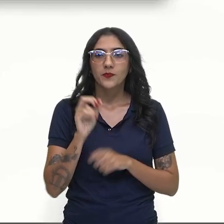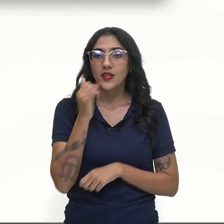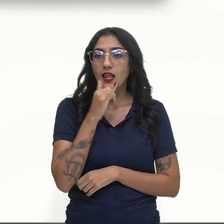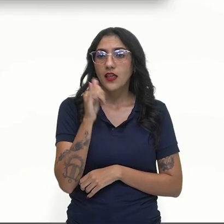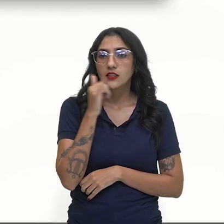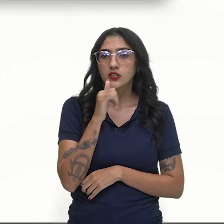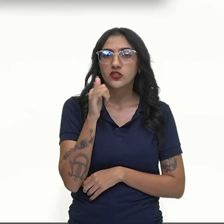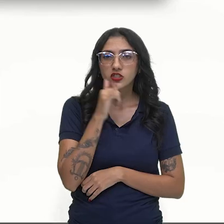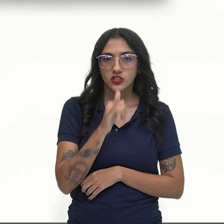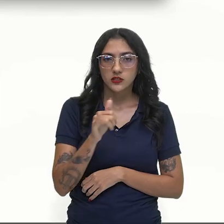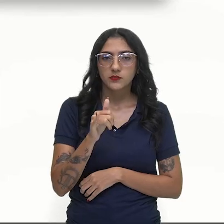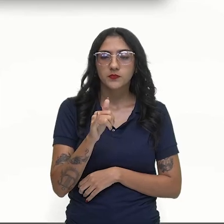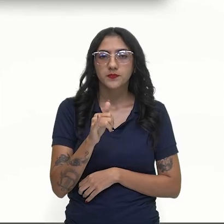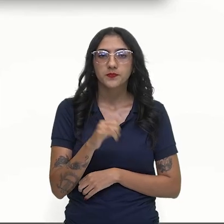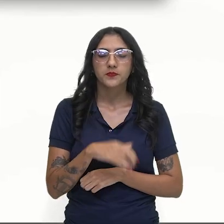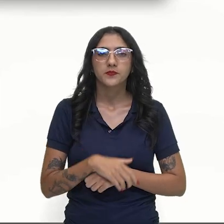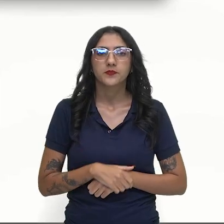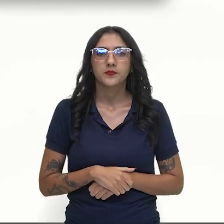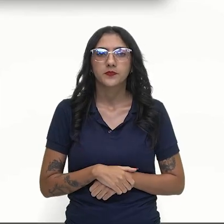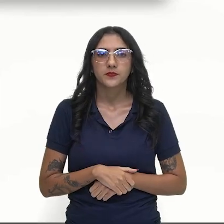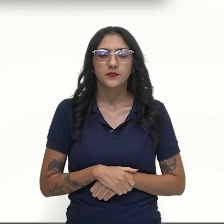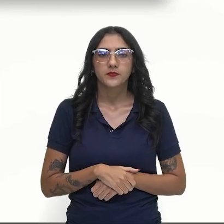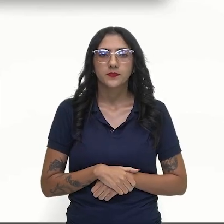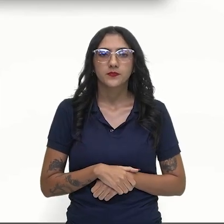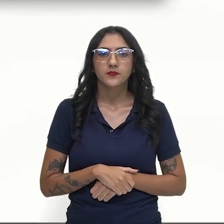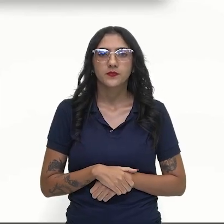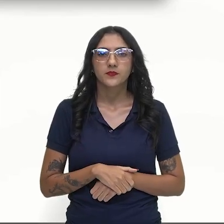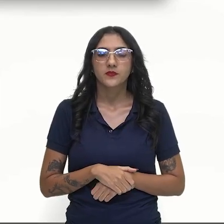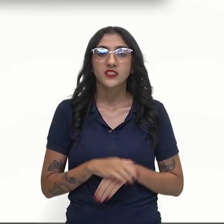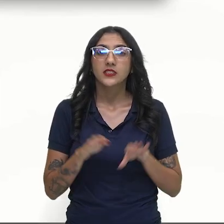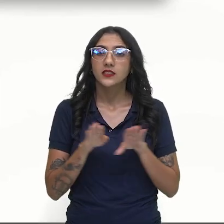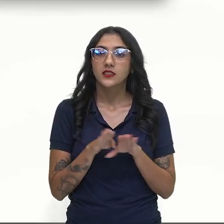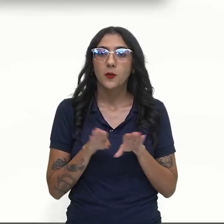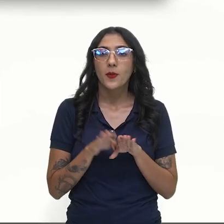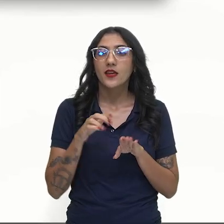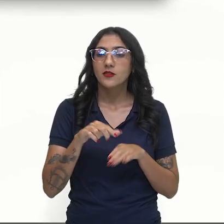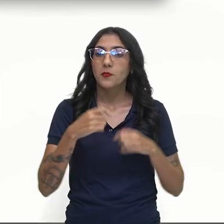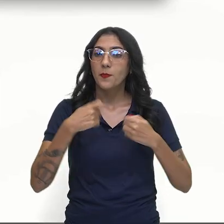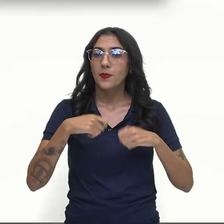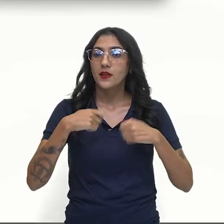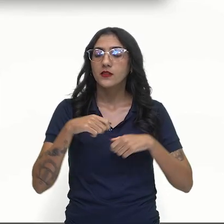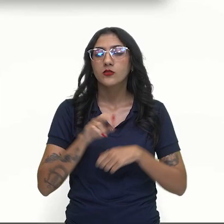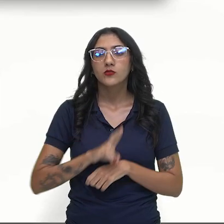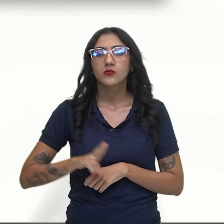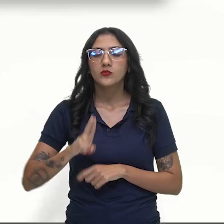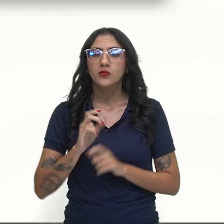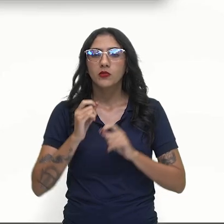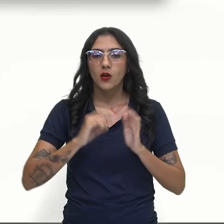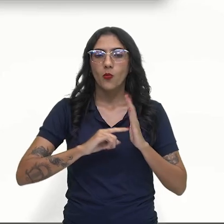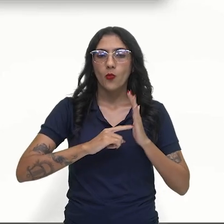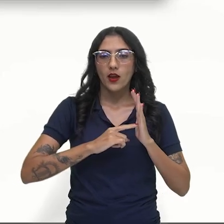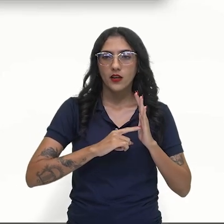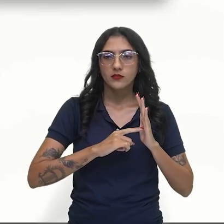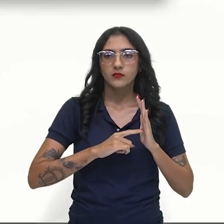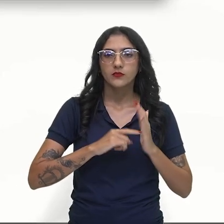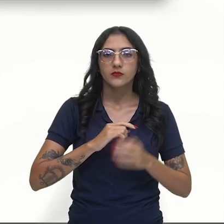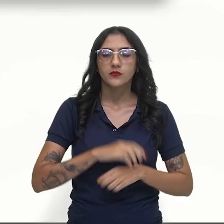energia elétrica e são alimentados pelo